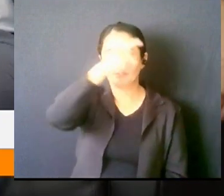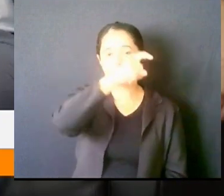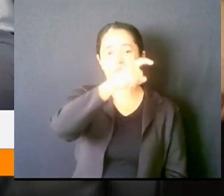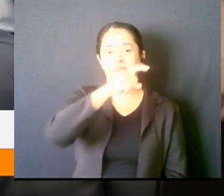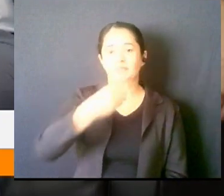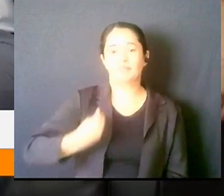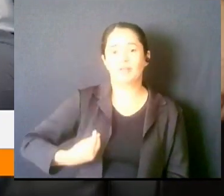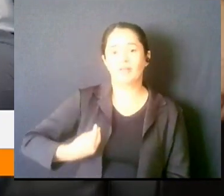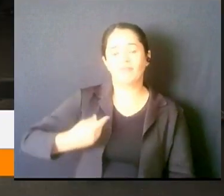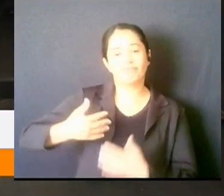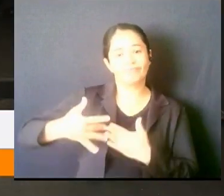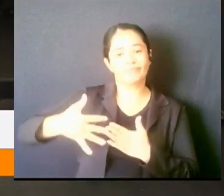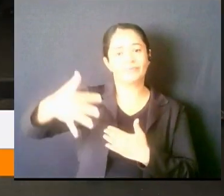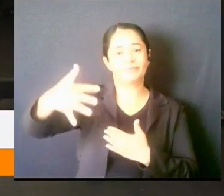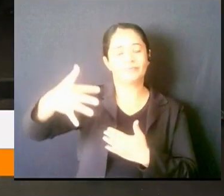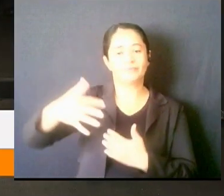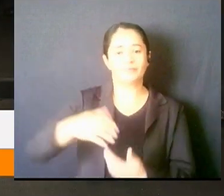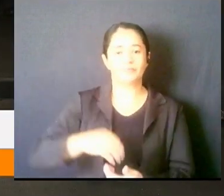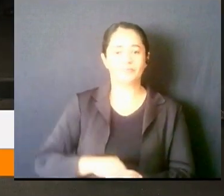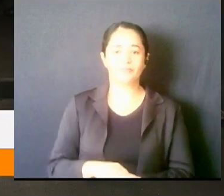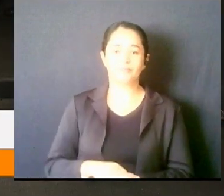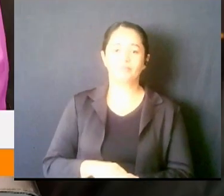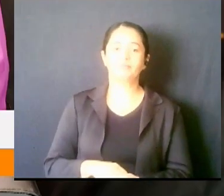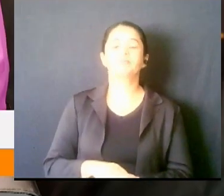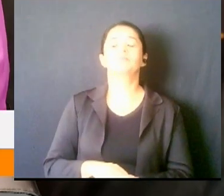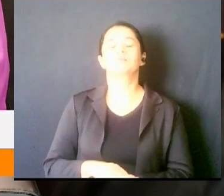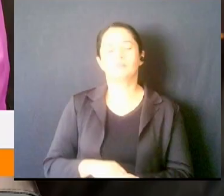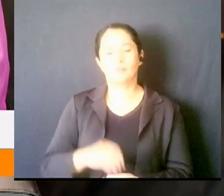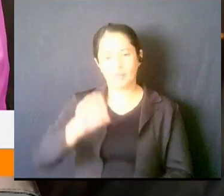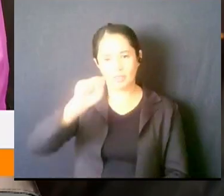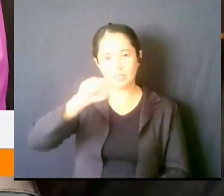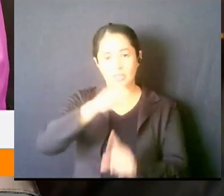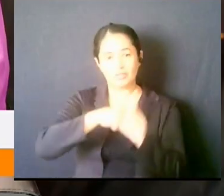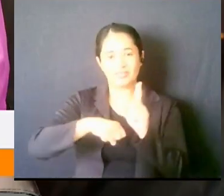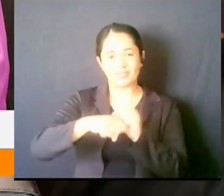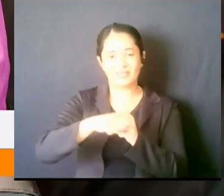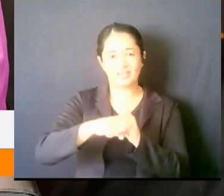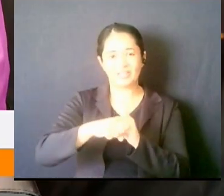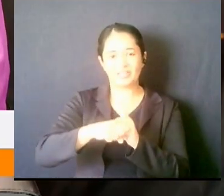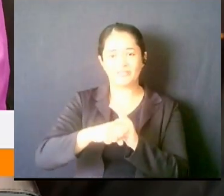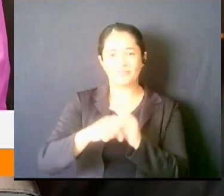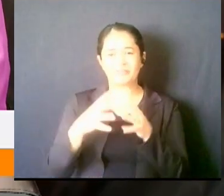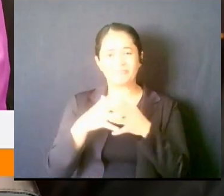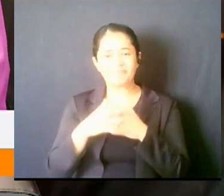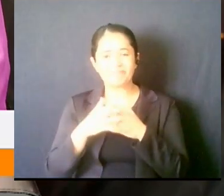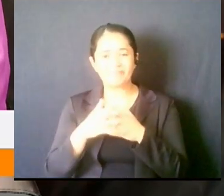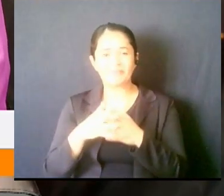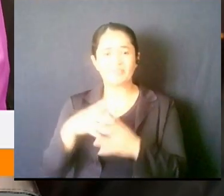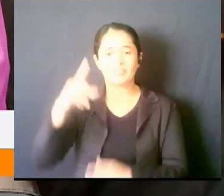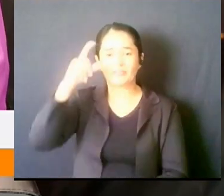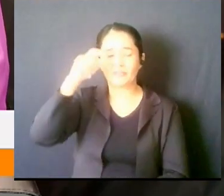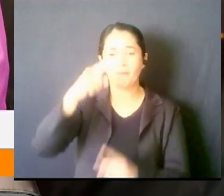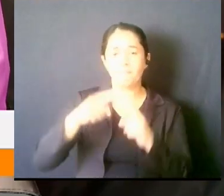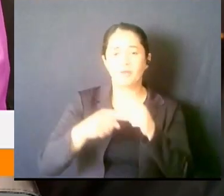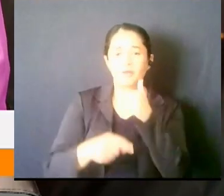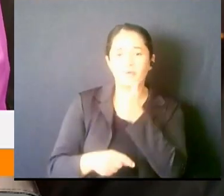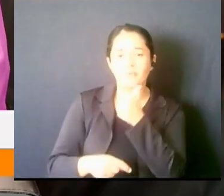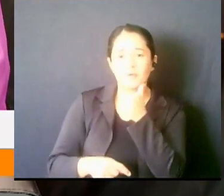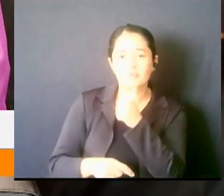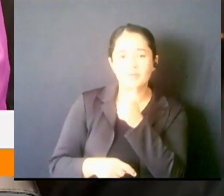isso ficou complicado? Sim, muito complicado. Porque daí a gente pensa, né? Uma menina que foi mãe, ficou grávida